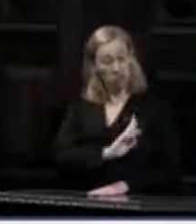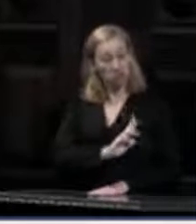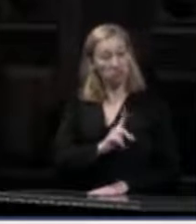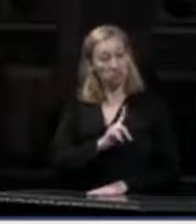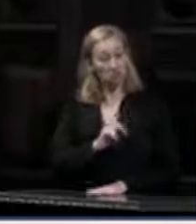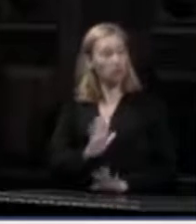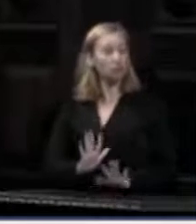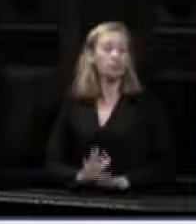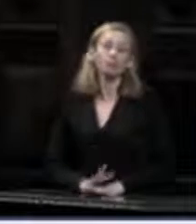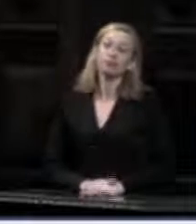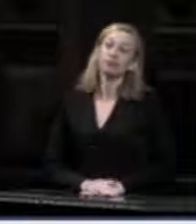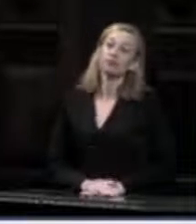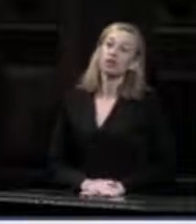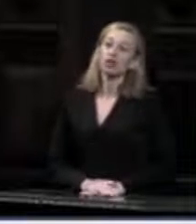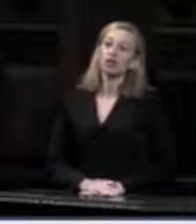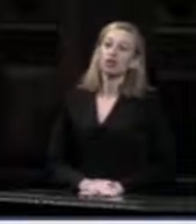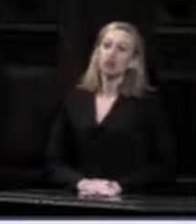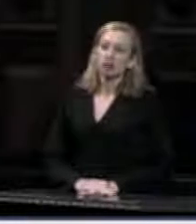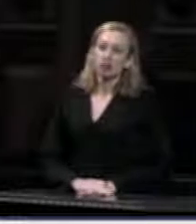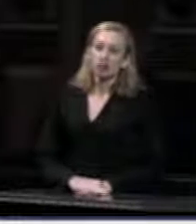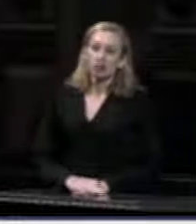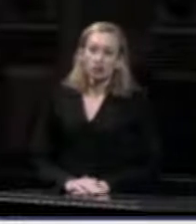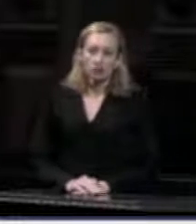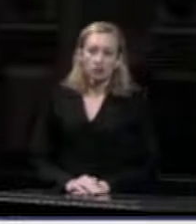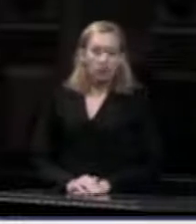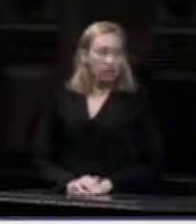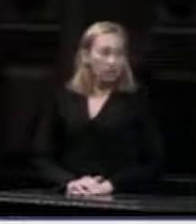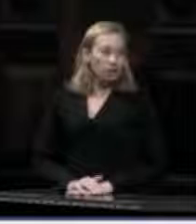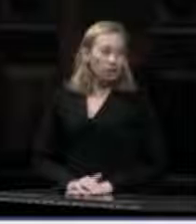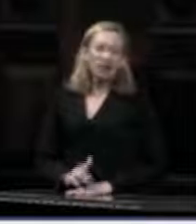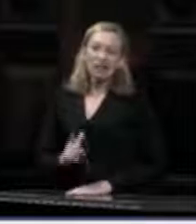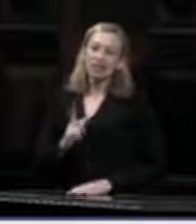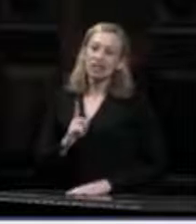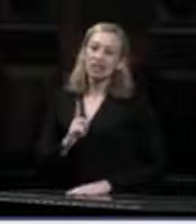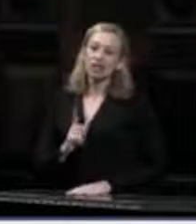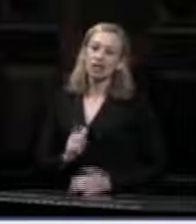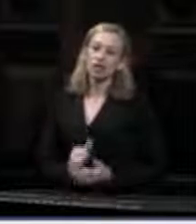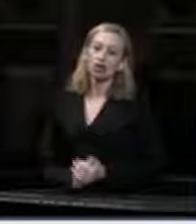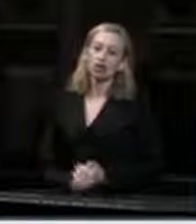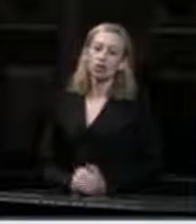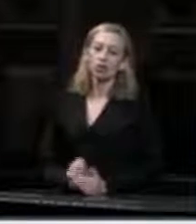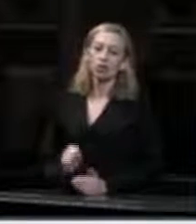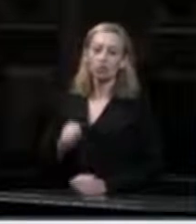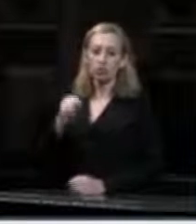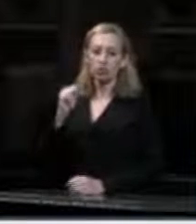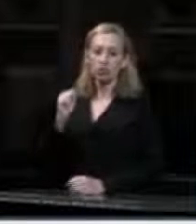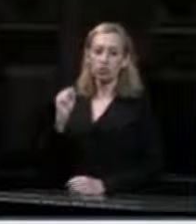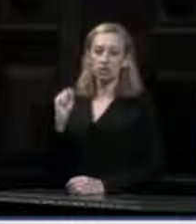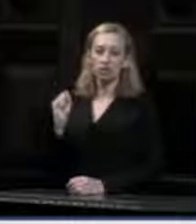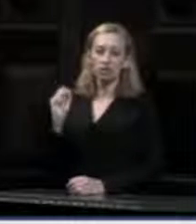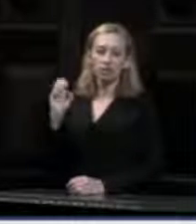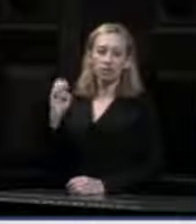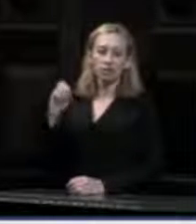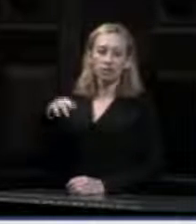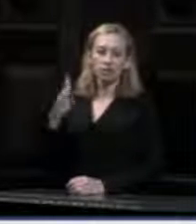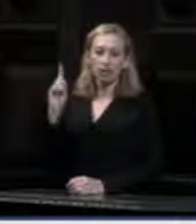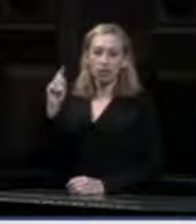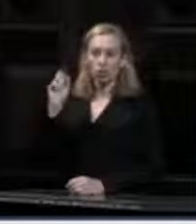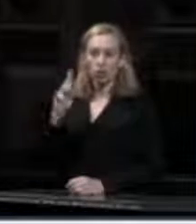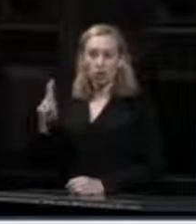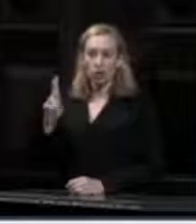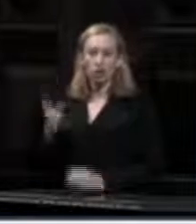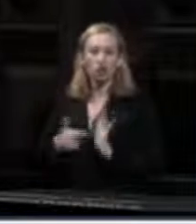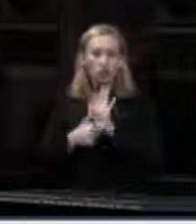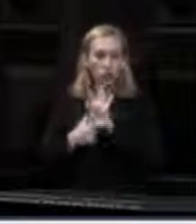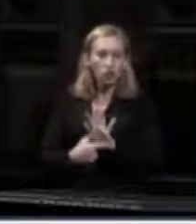foi até um senador que ajudou o nosso estado, mas à frente da prefeitura da cidade do Rio de